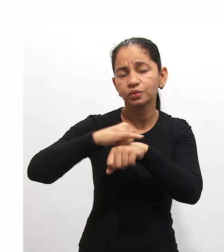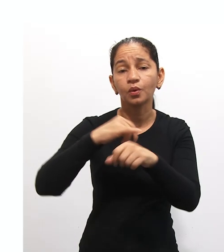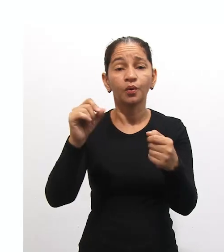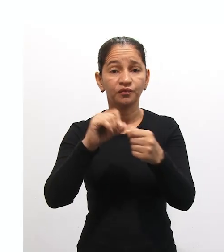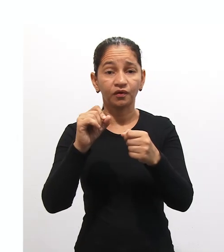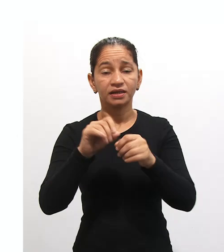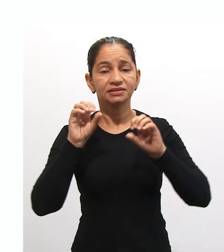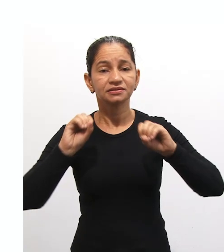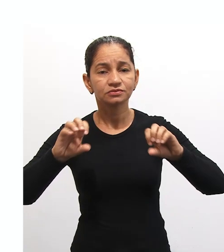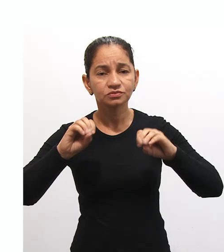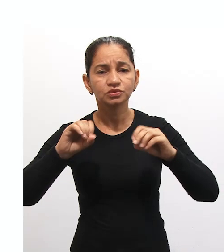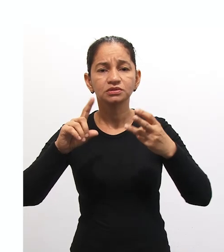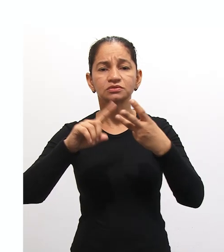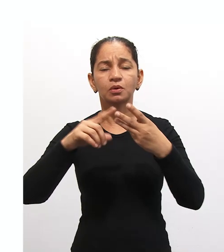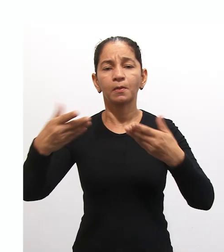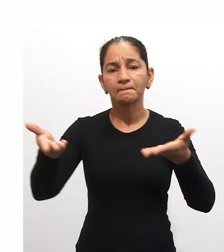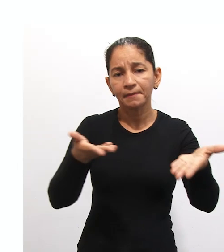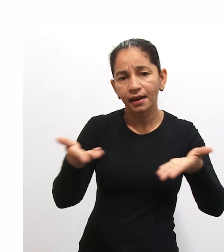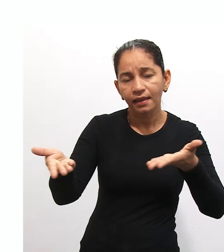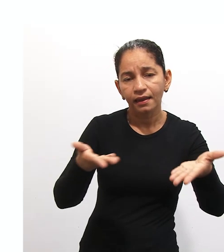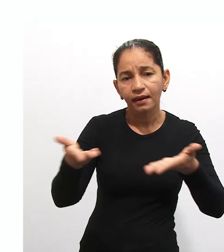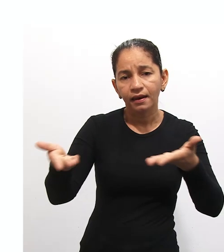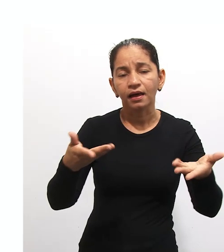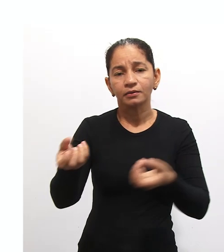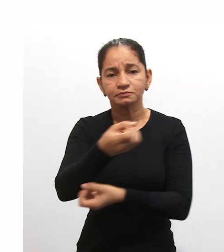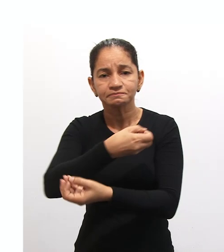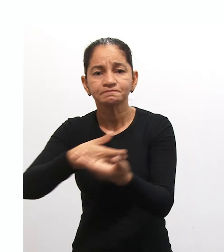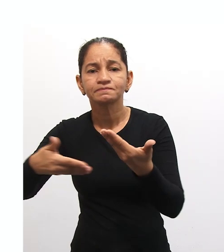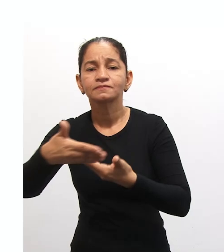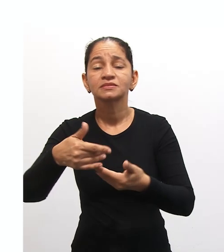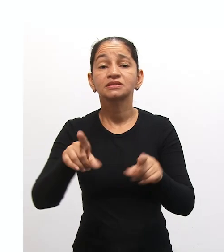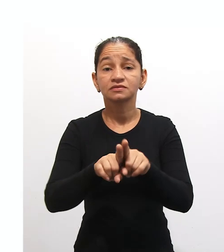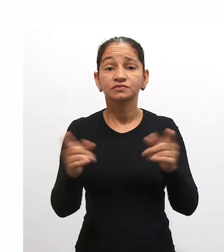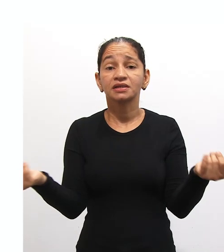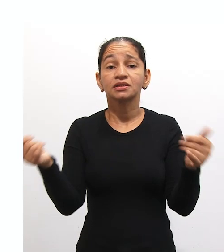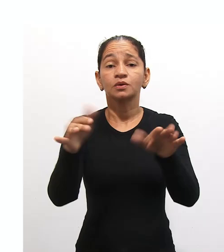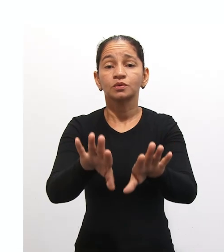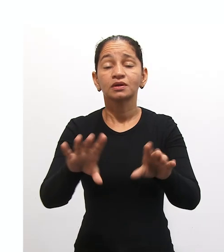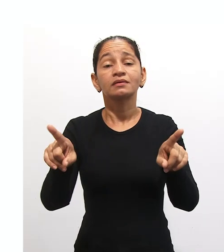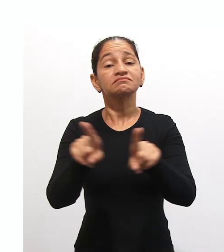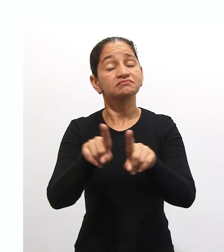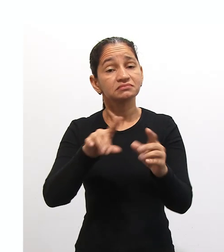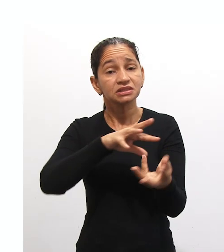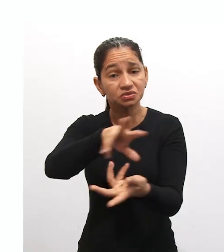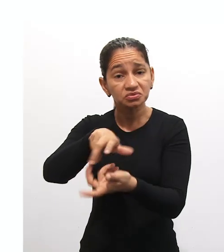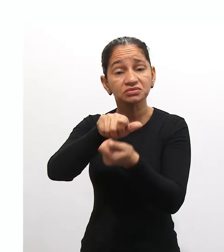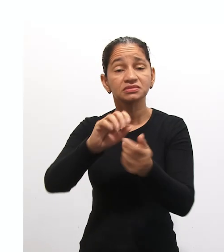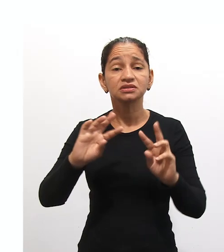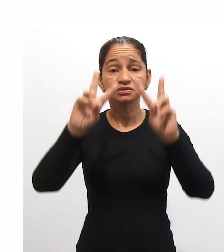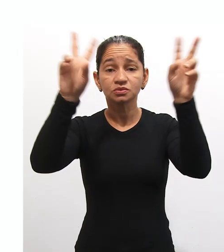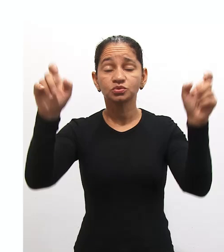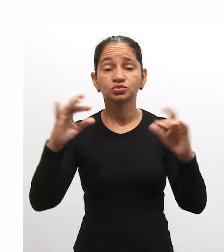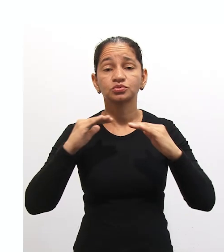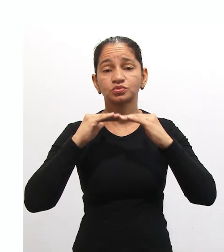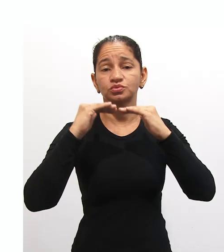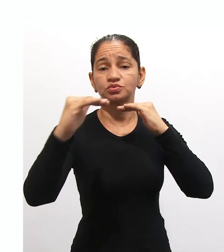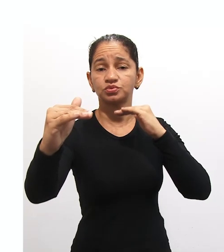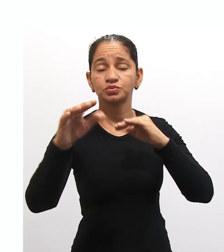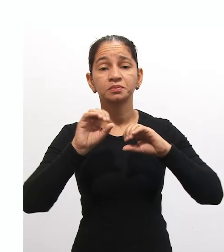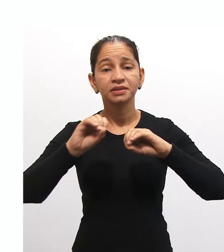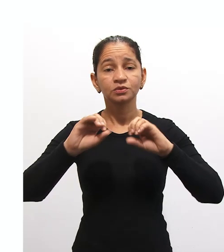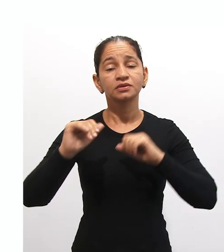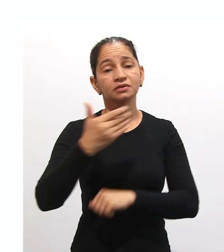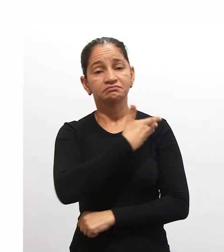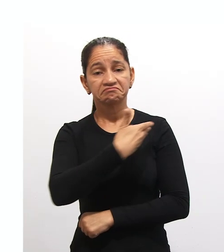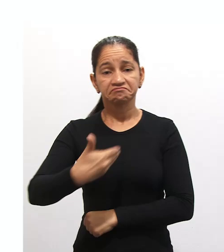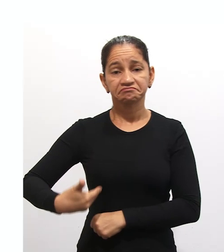como articulador, educador e mediador, promovendo a inovação, inclusão e sustentabilidade,